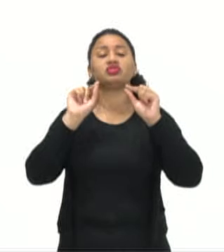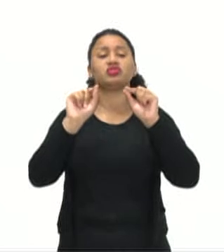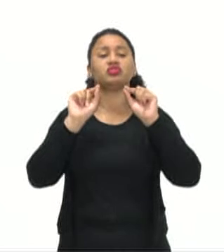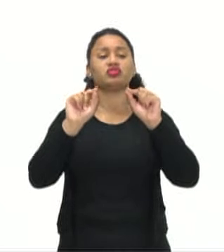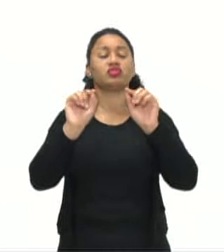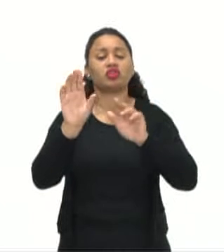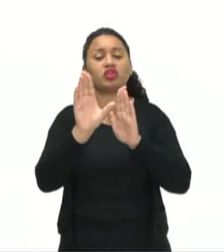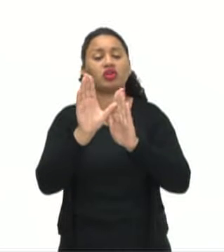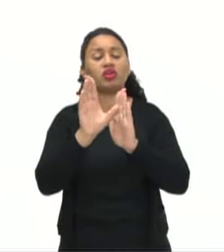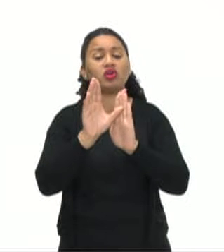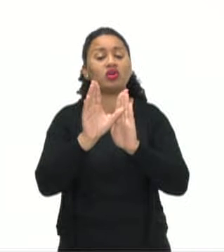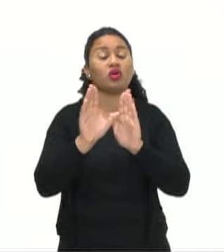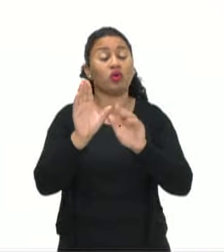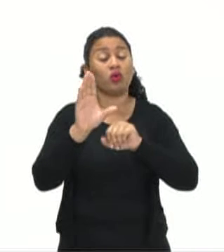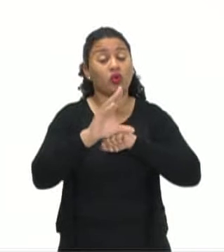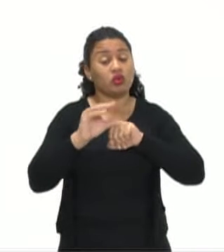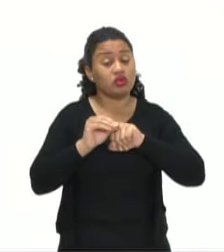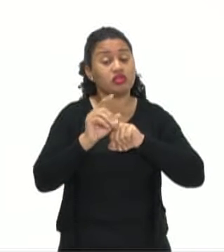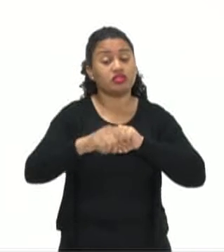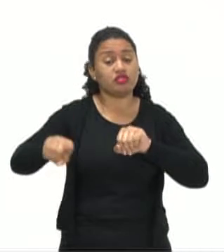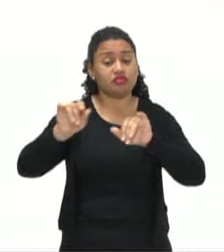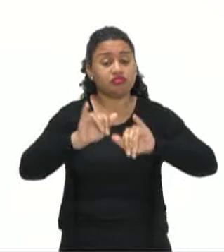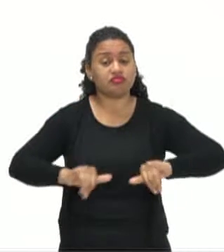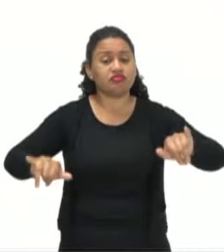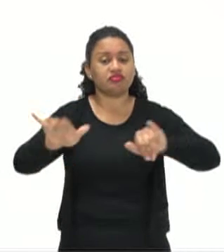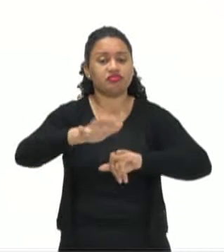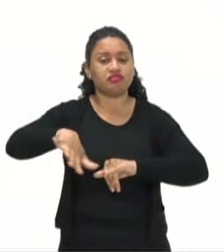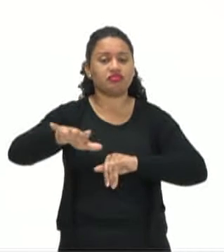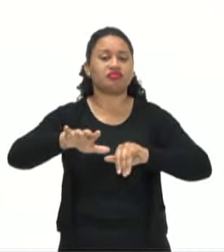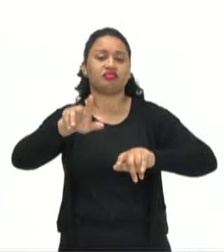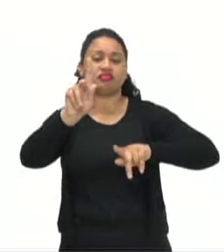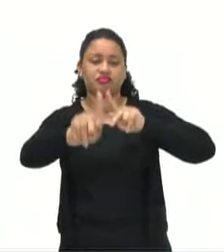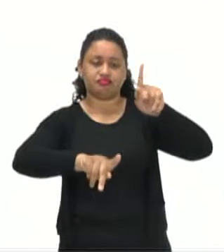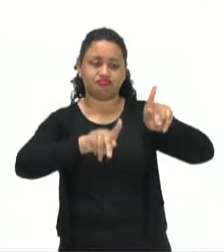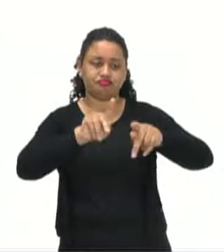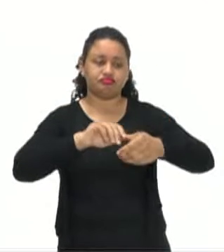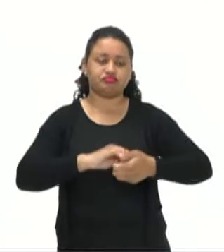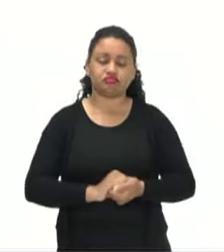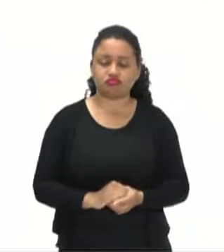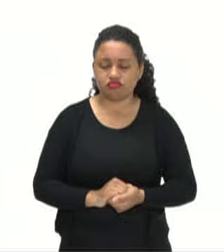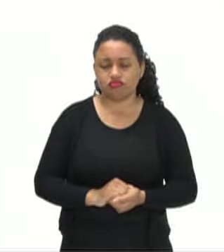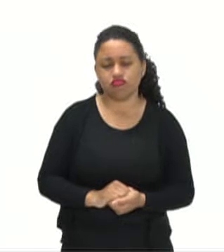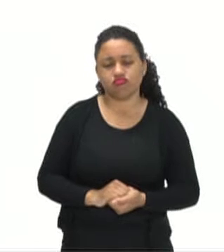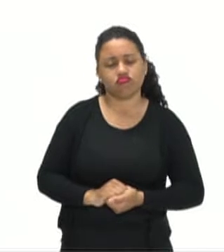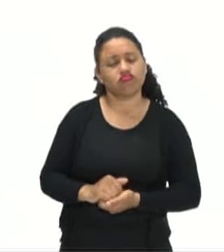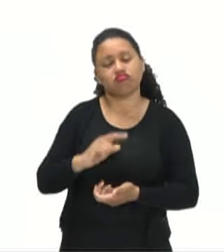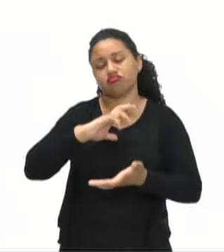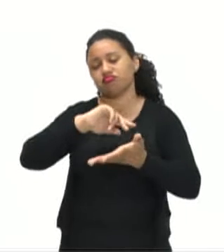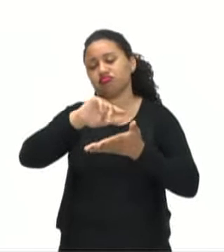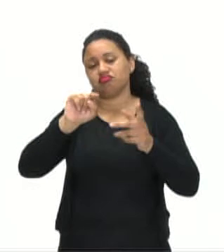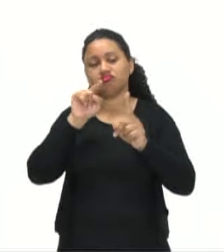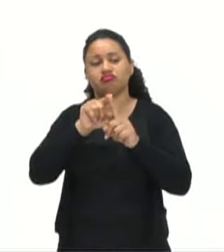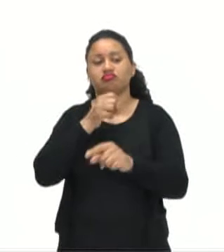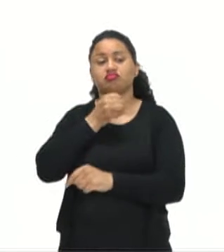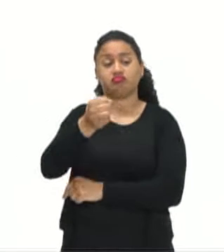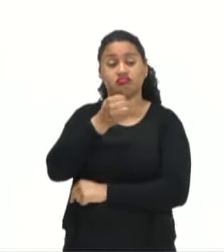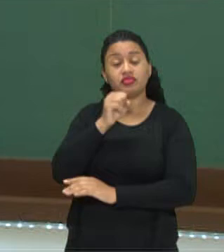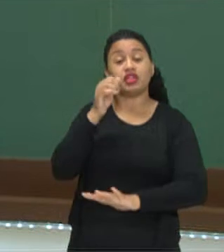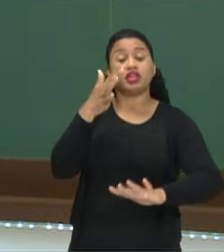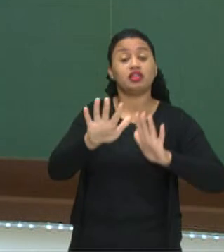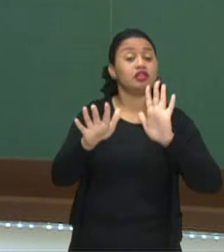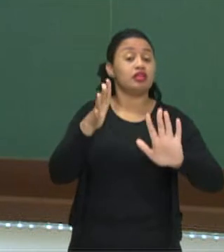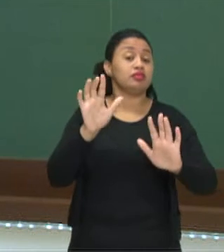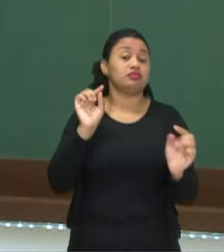um conhecimento para a população, ok? E há diversos tipos de entrevista, vai depender da